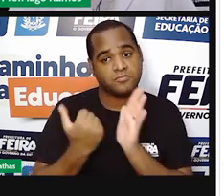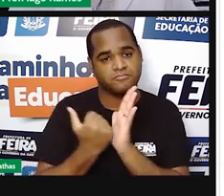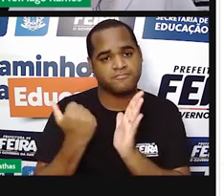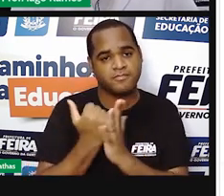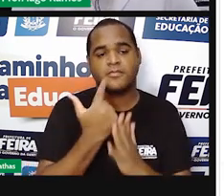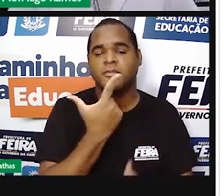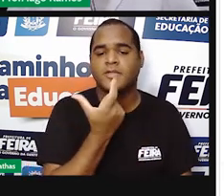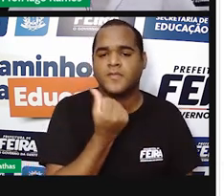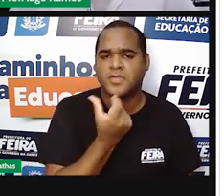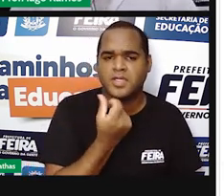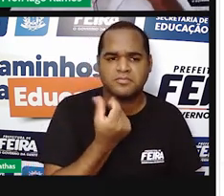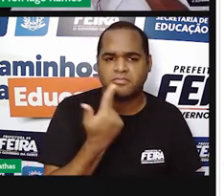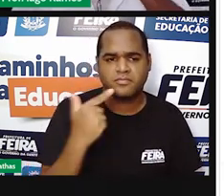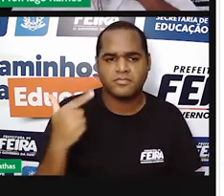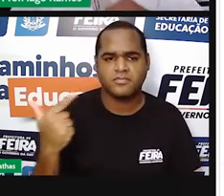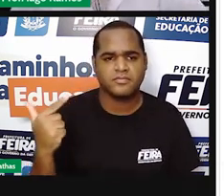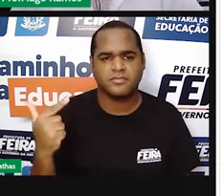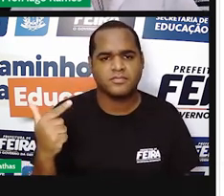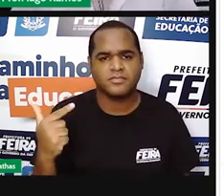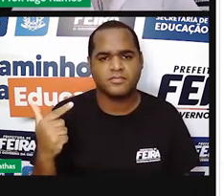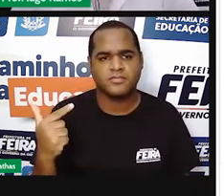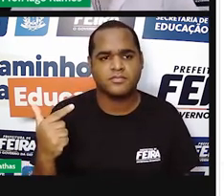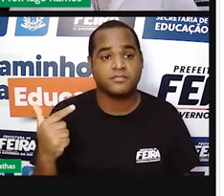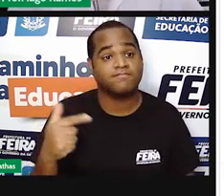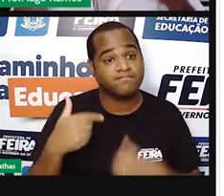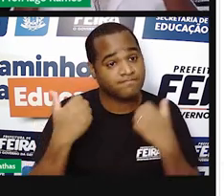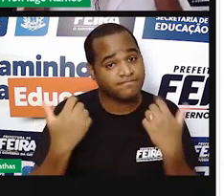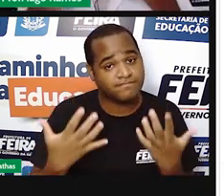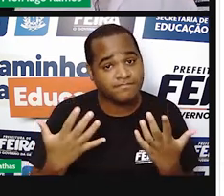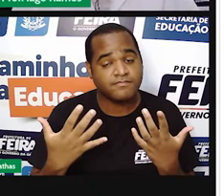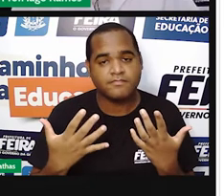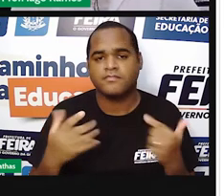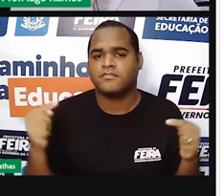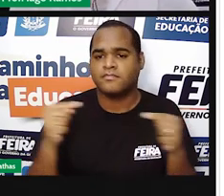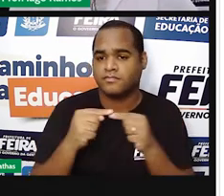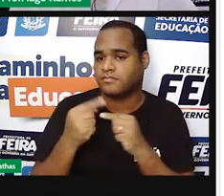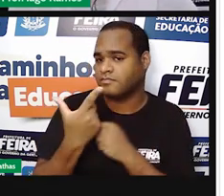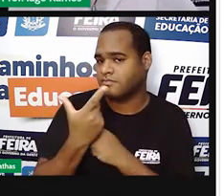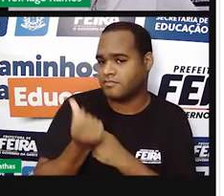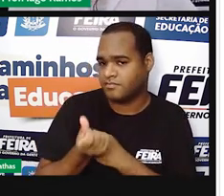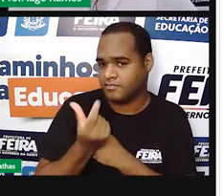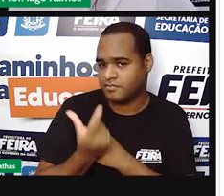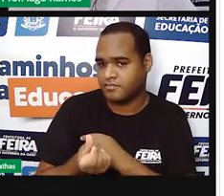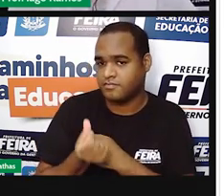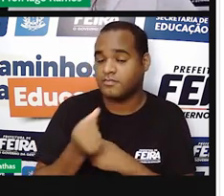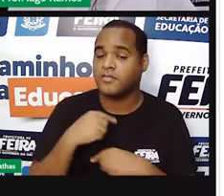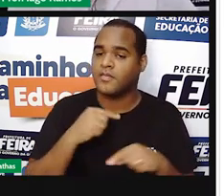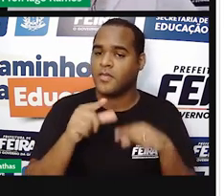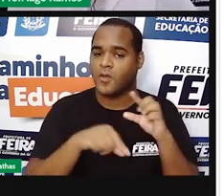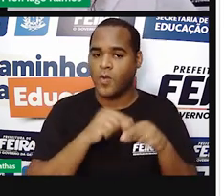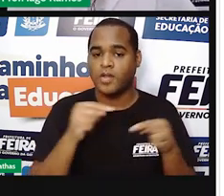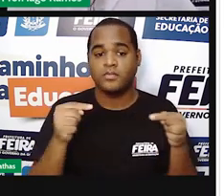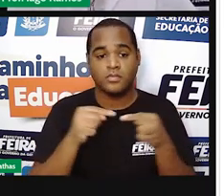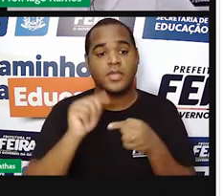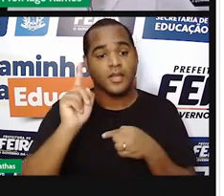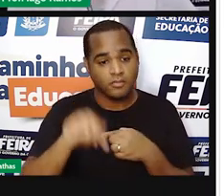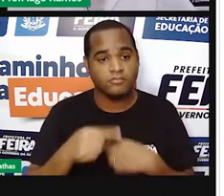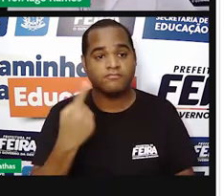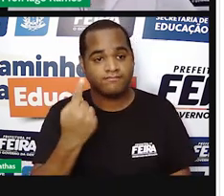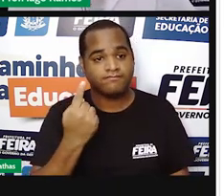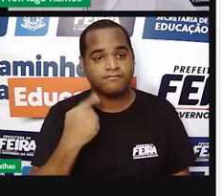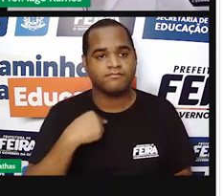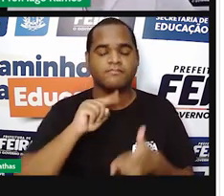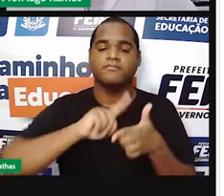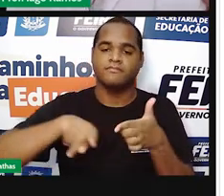mais 26 opções o que que eu não tenho mais 26 opções porque das 26 horas eu escolhi uma para